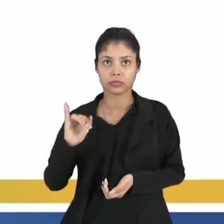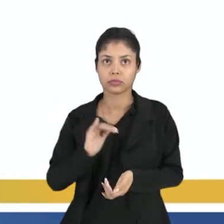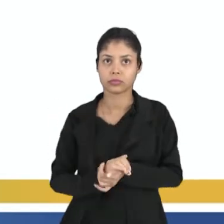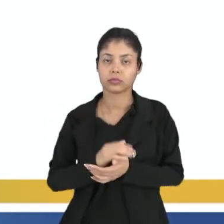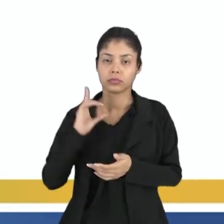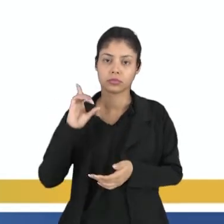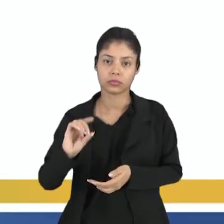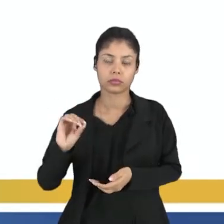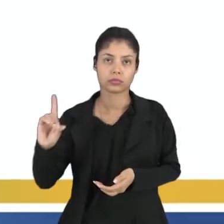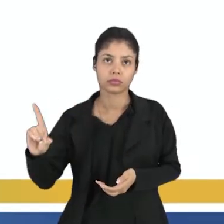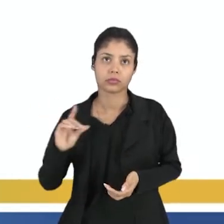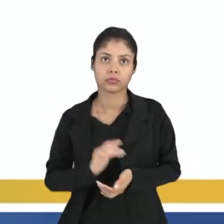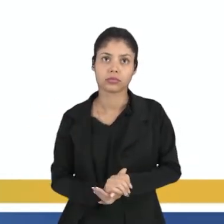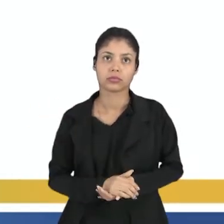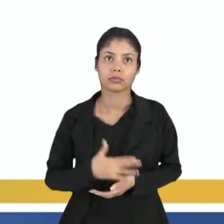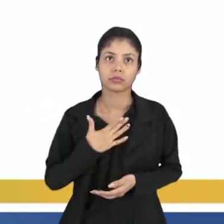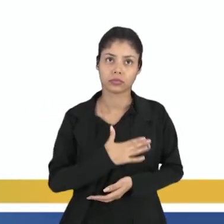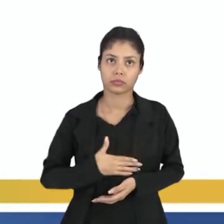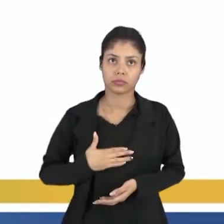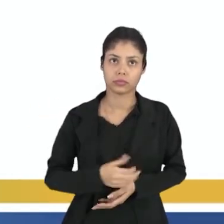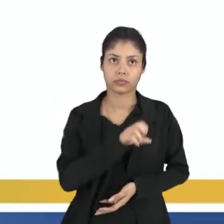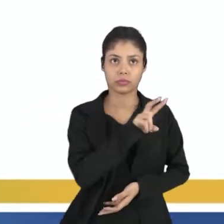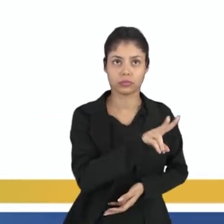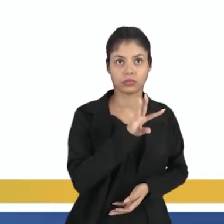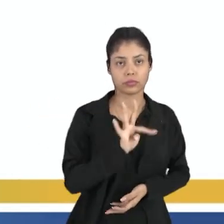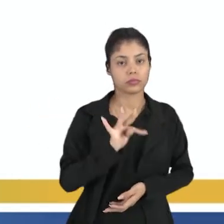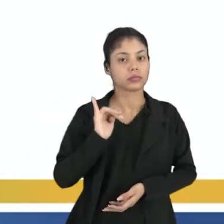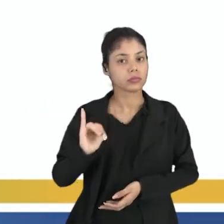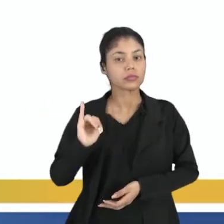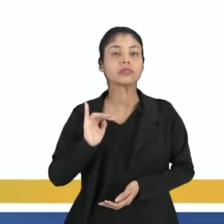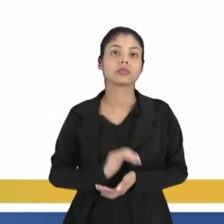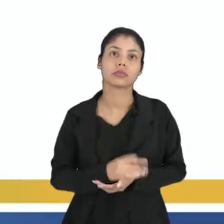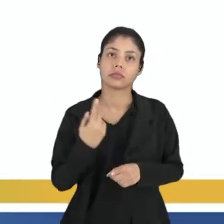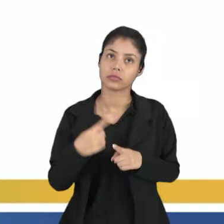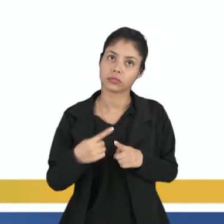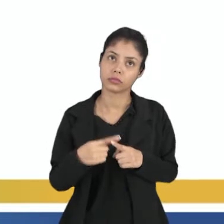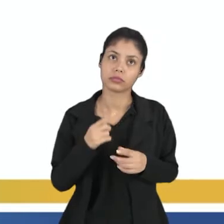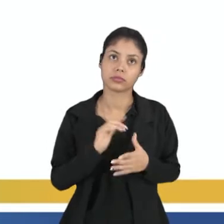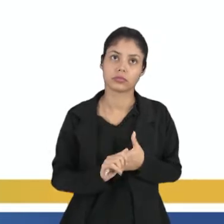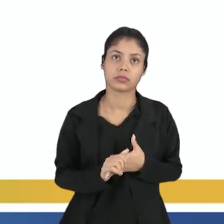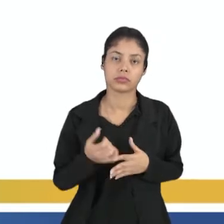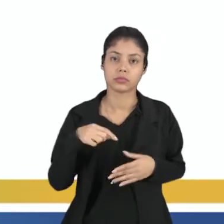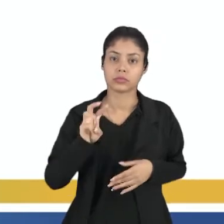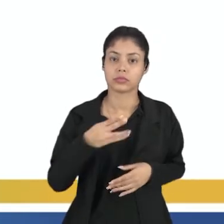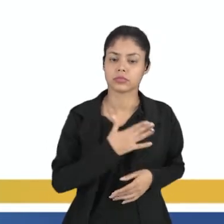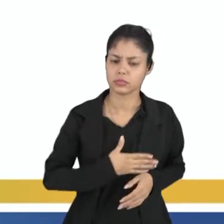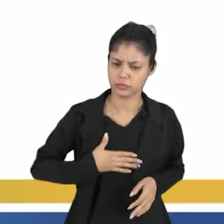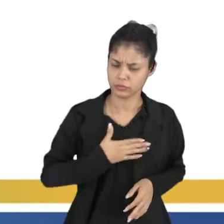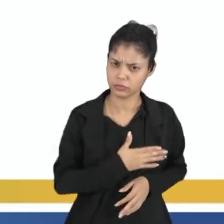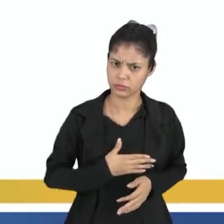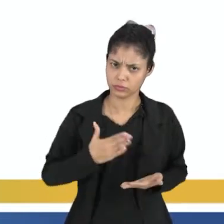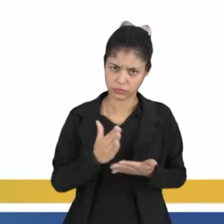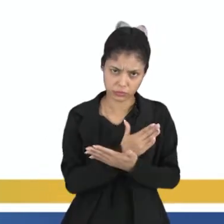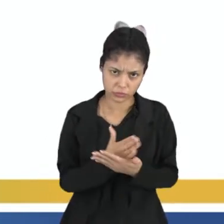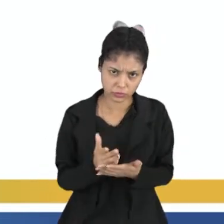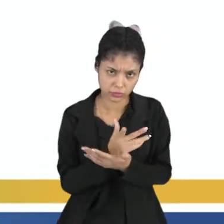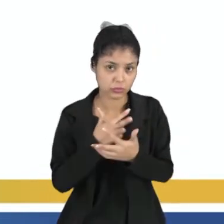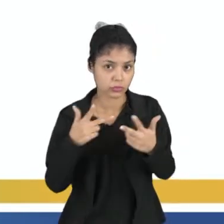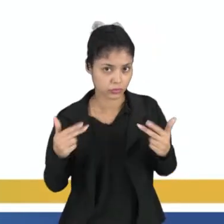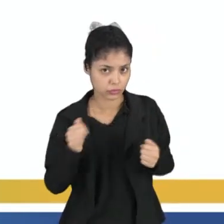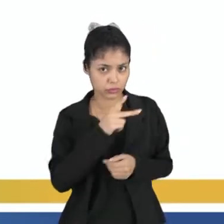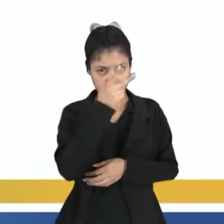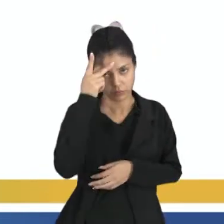da. Gostamos é o verbo transitivo indireto, por quê? Quem gosta, gosta de